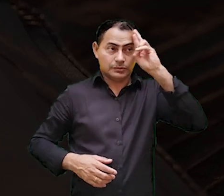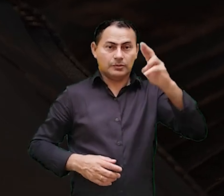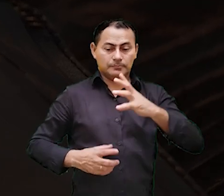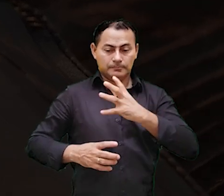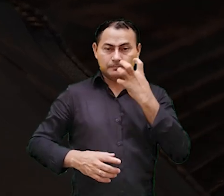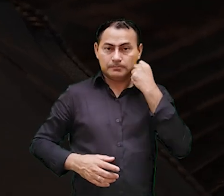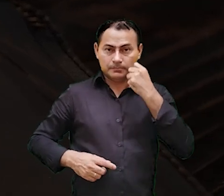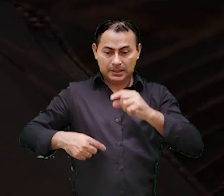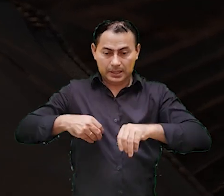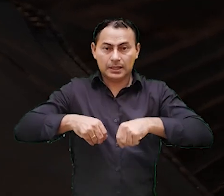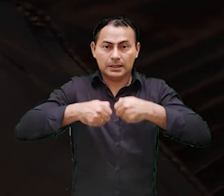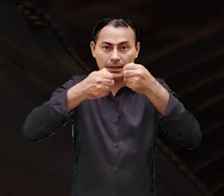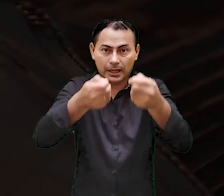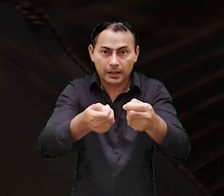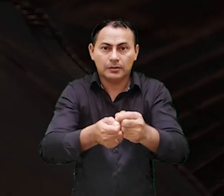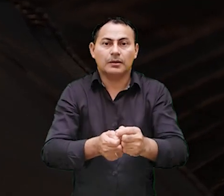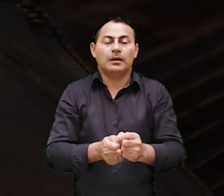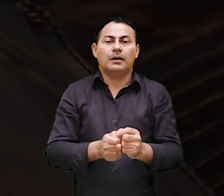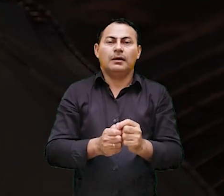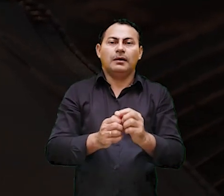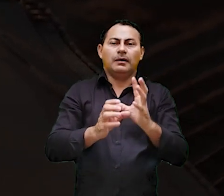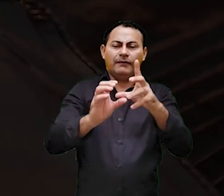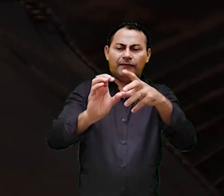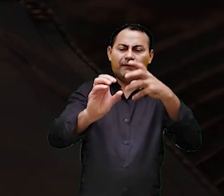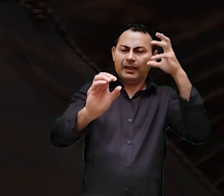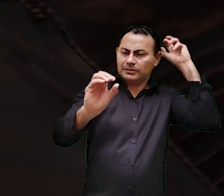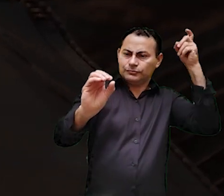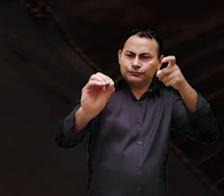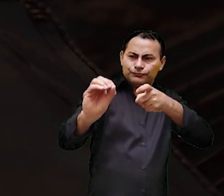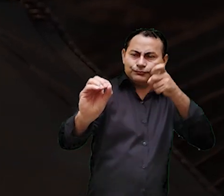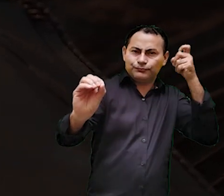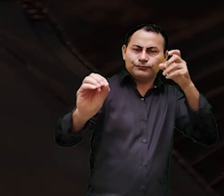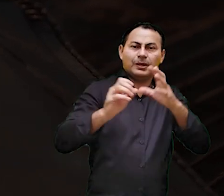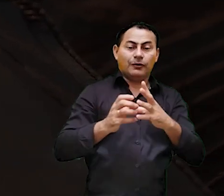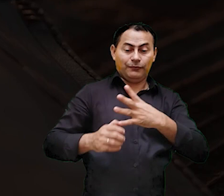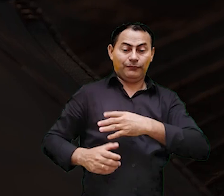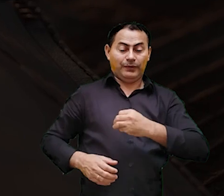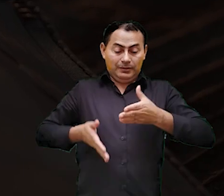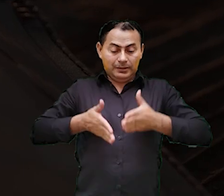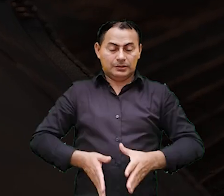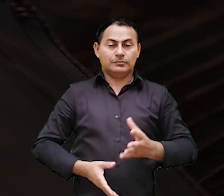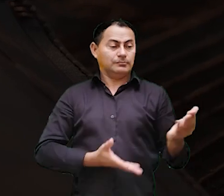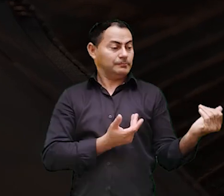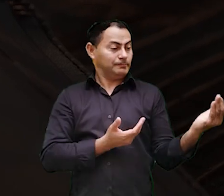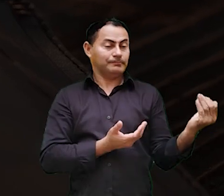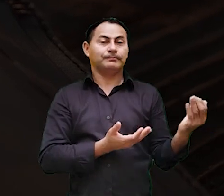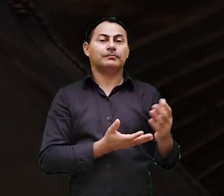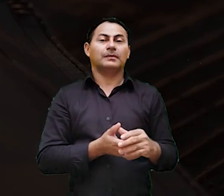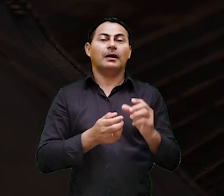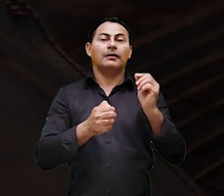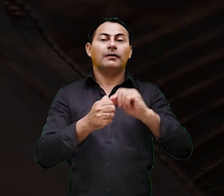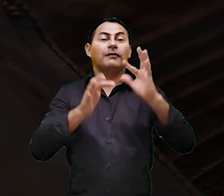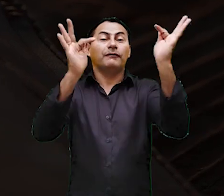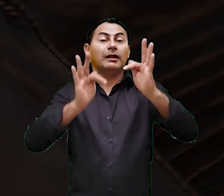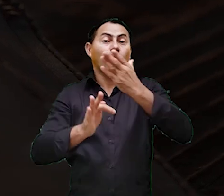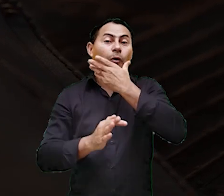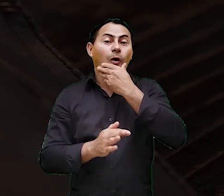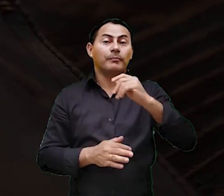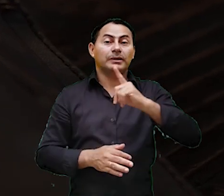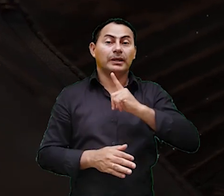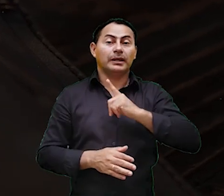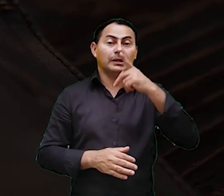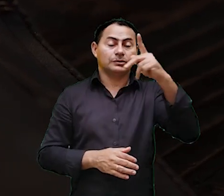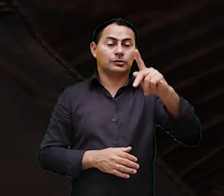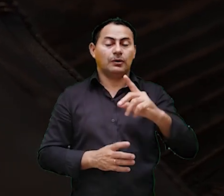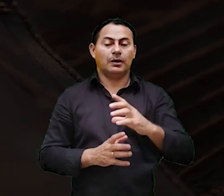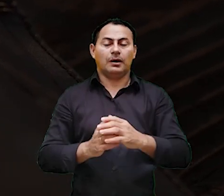do Senhor, uma recompensa que Ele dá. Como flechas nas mãos do guerreiro, são os filhos nascidos na juventude. Como é feliz o homem